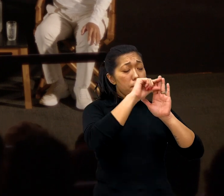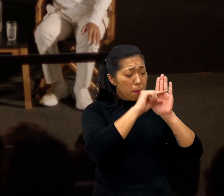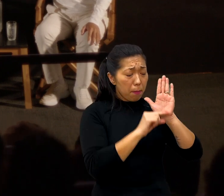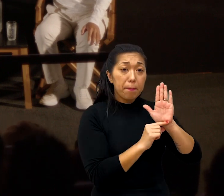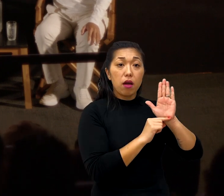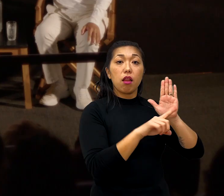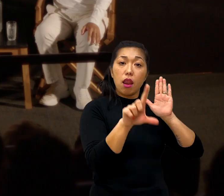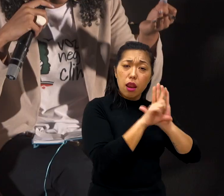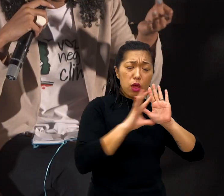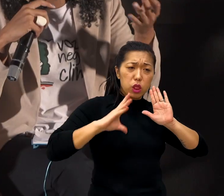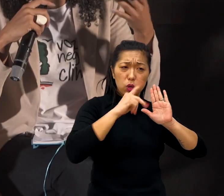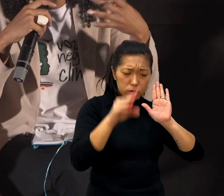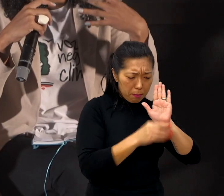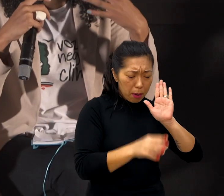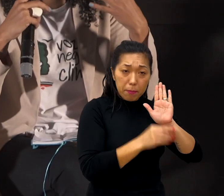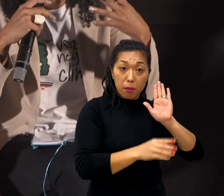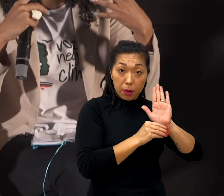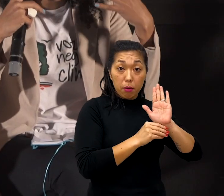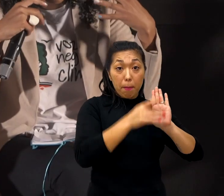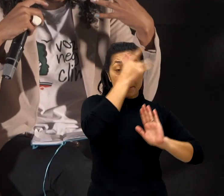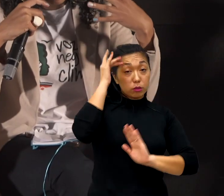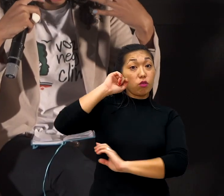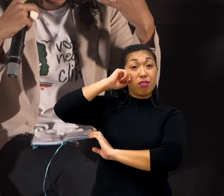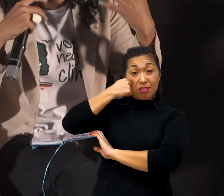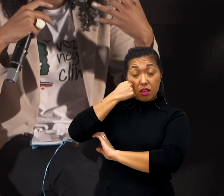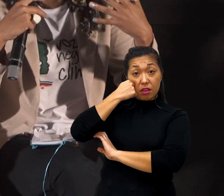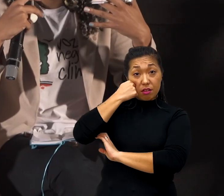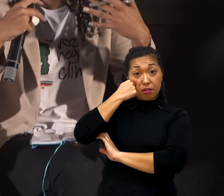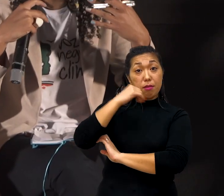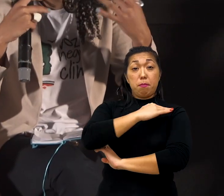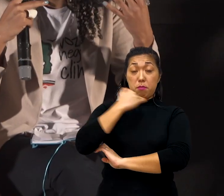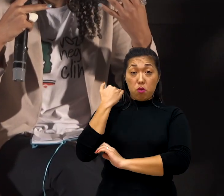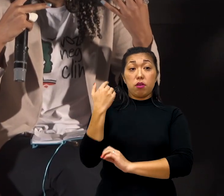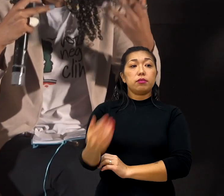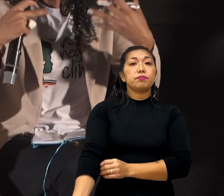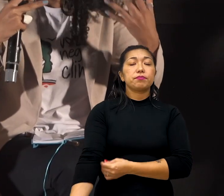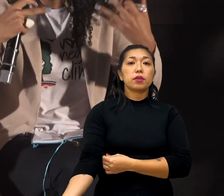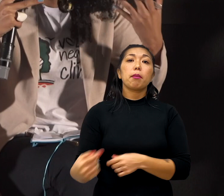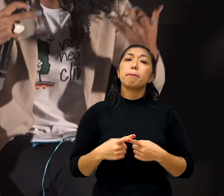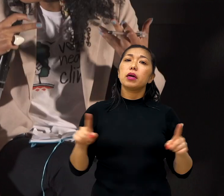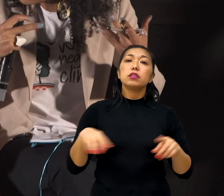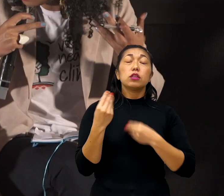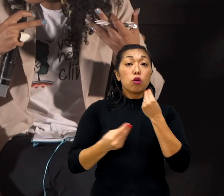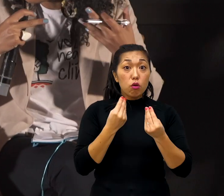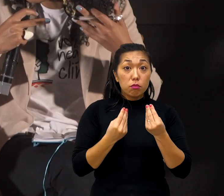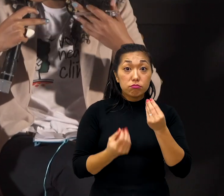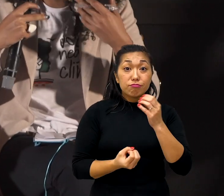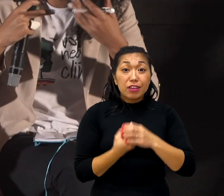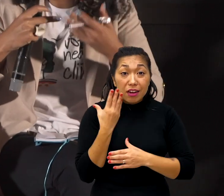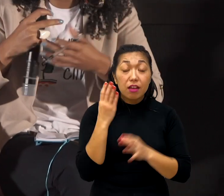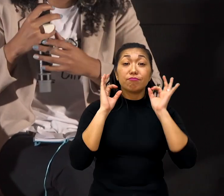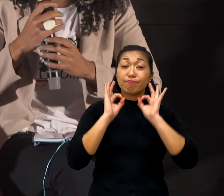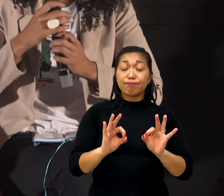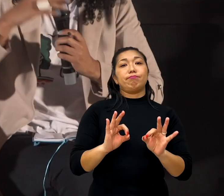para que uma pessoa negra não fique viva. A gente está numa máquina de moer gente. Então, como democratizar? Porque